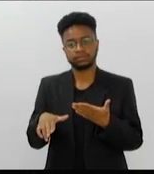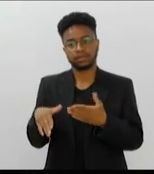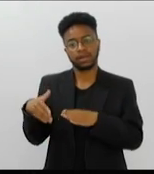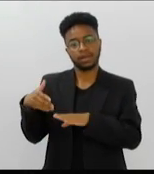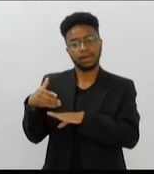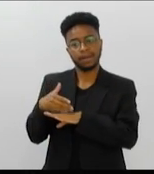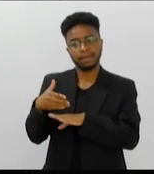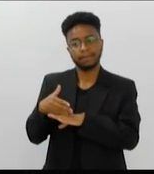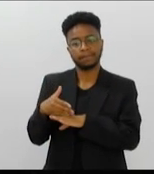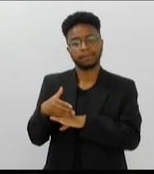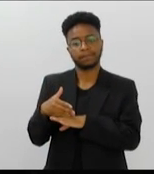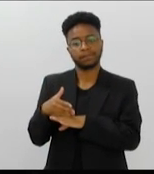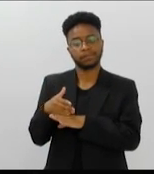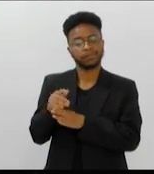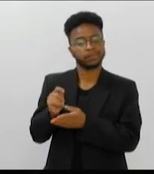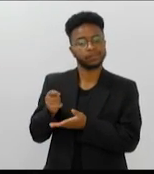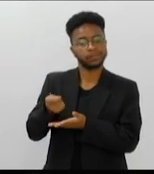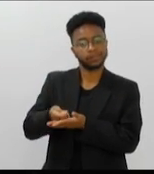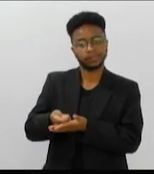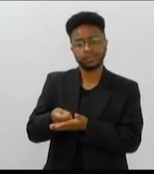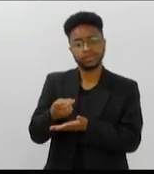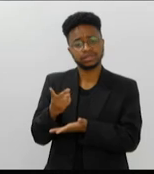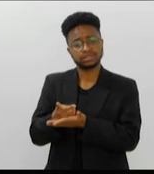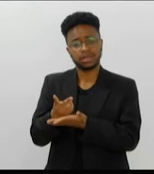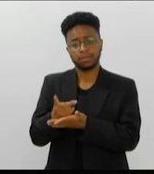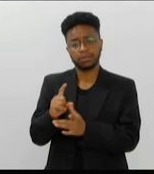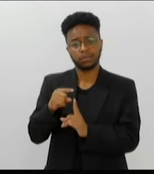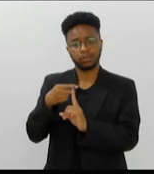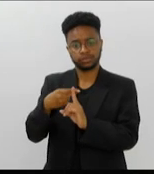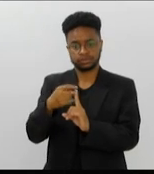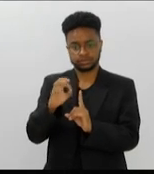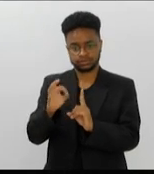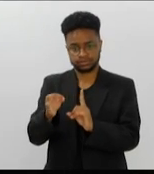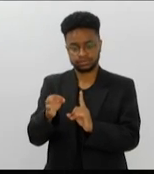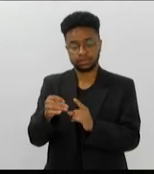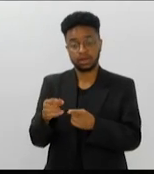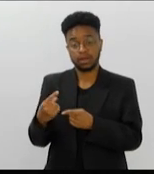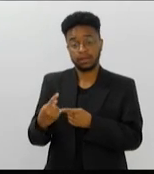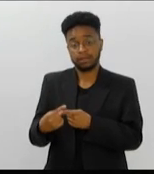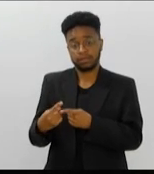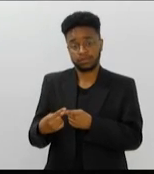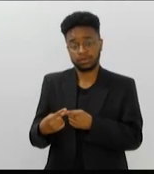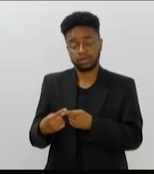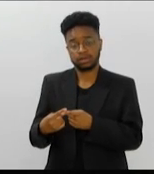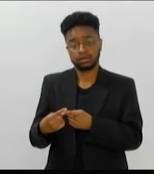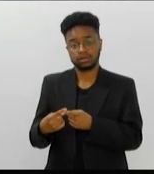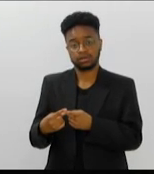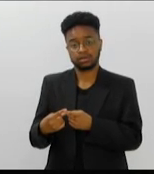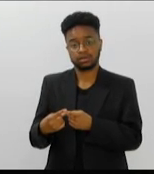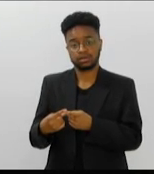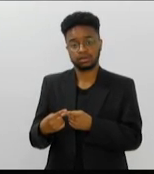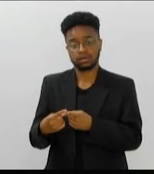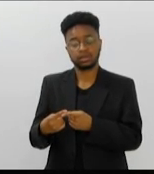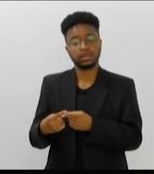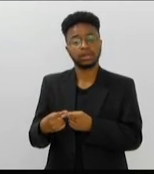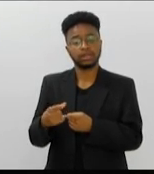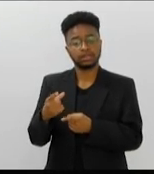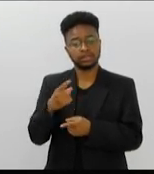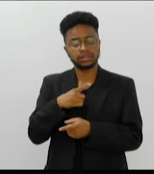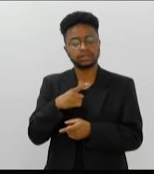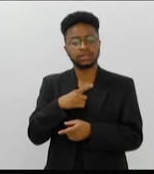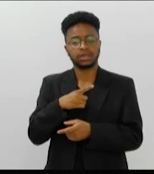patrocínio é sempre positivo, porque está gerando grandes